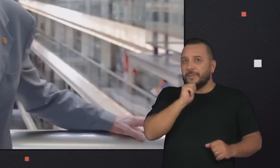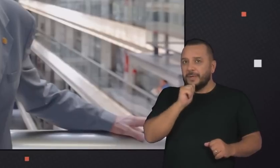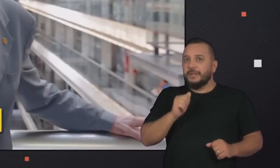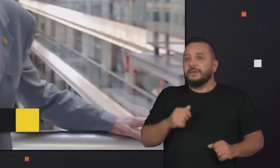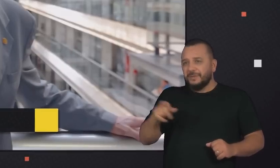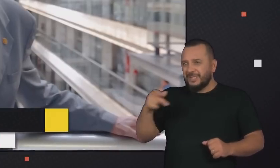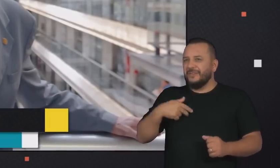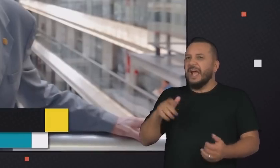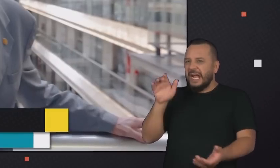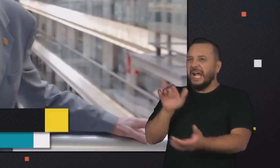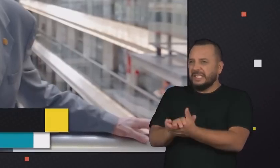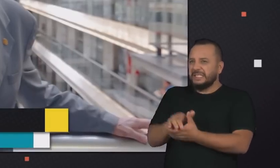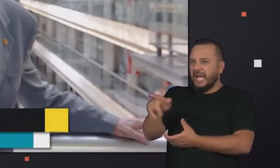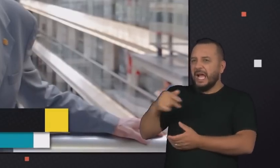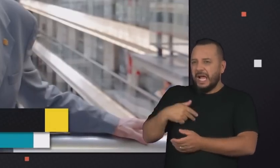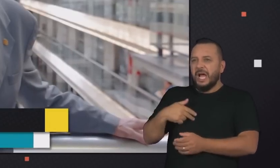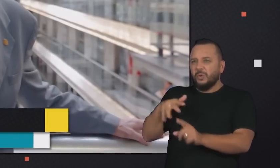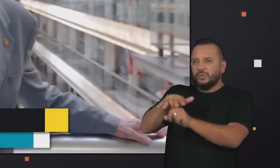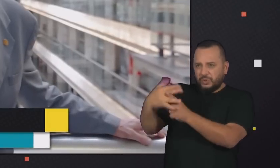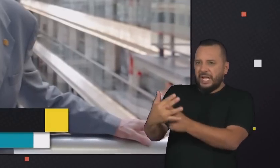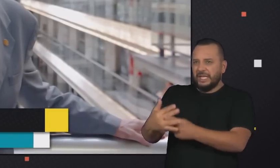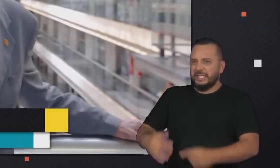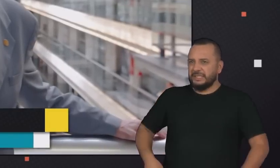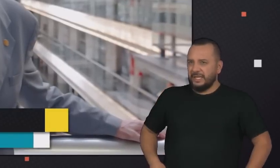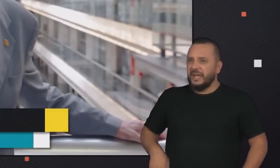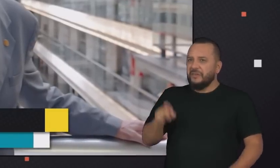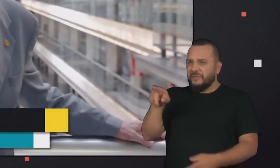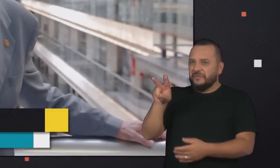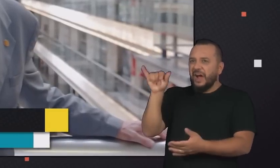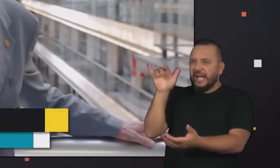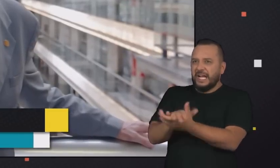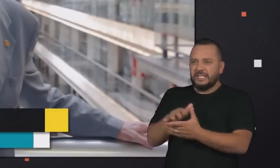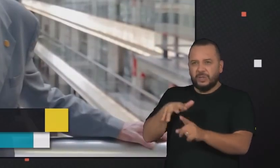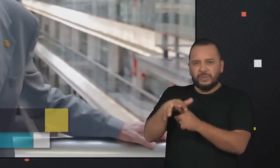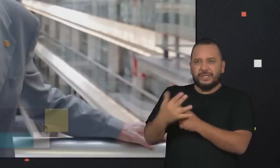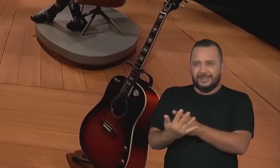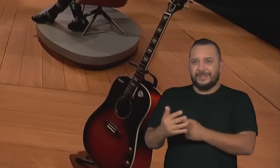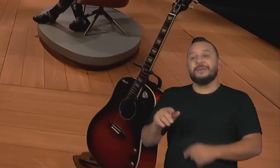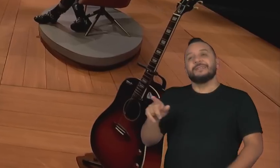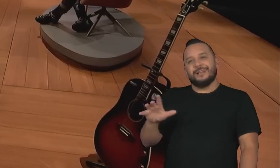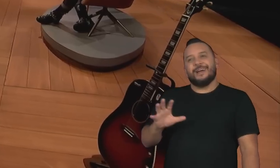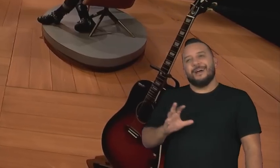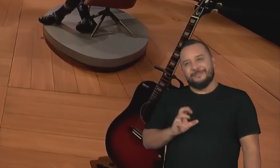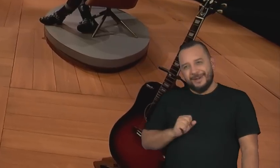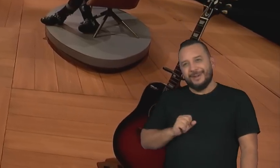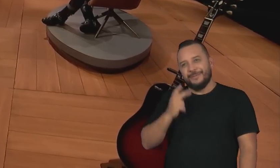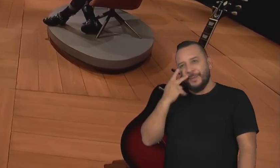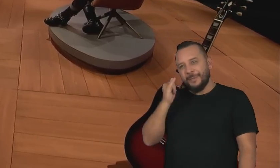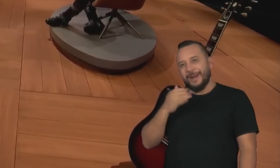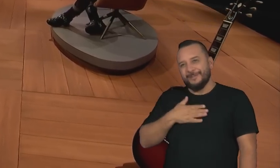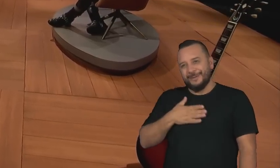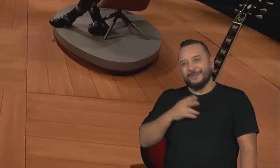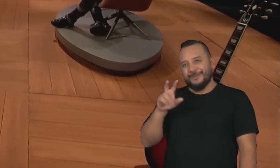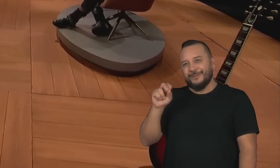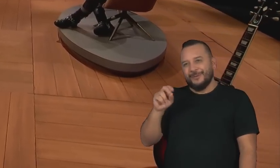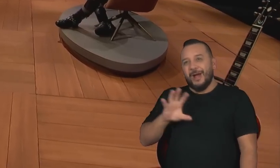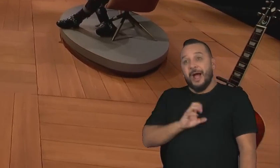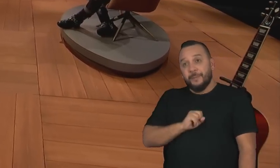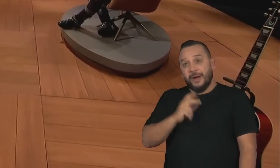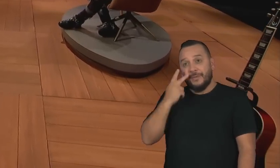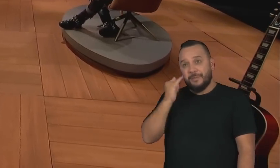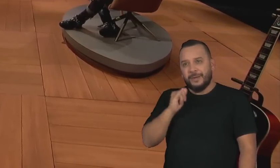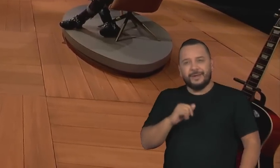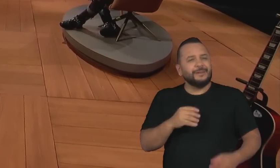com socialista, hein? Vai casar com socialista. Mas ele amava o meu pai, né? Mas como é que era? Conta um pouquinho dessa tua família,